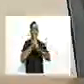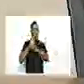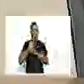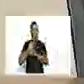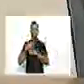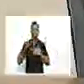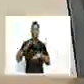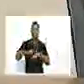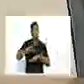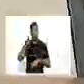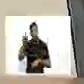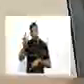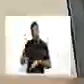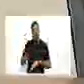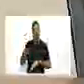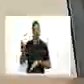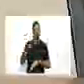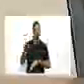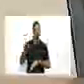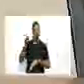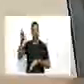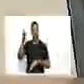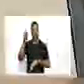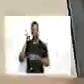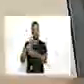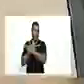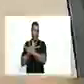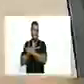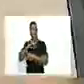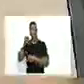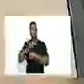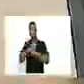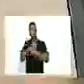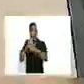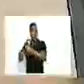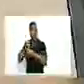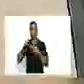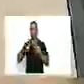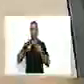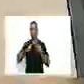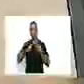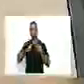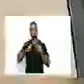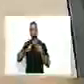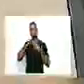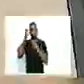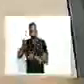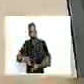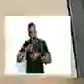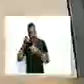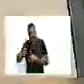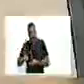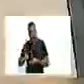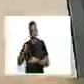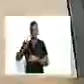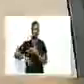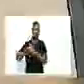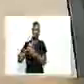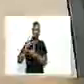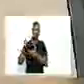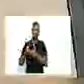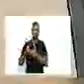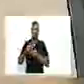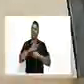ela vai fazer Esse estudo tanto de varrição quanto de Capina o o contrato dela é varição e